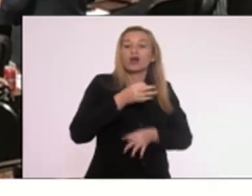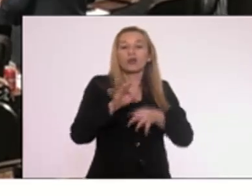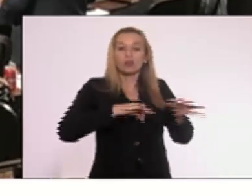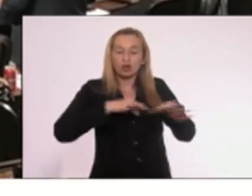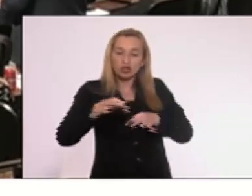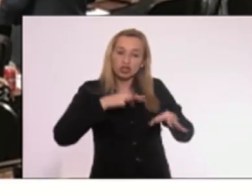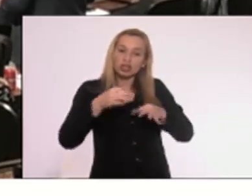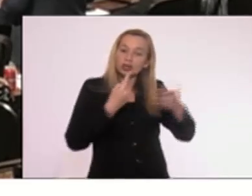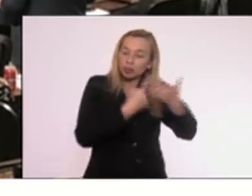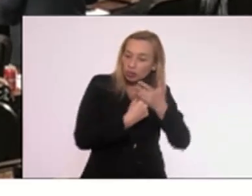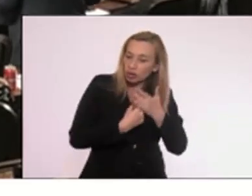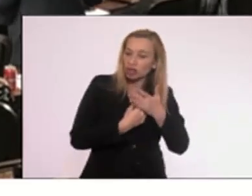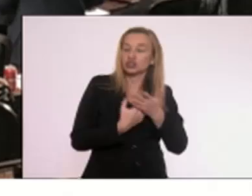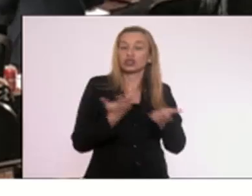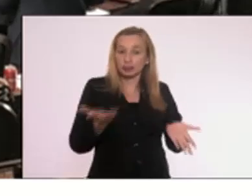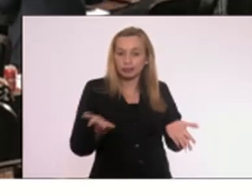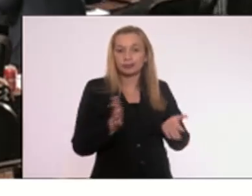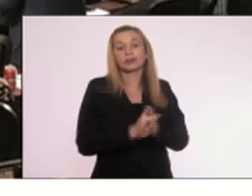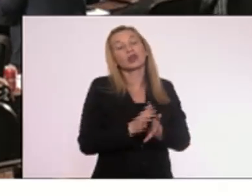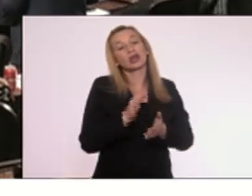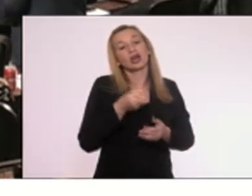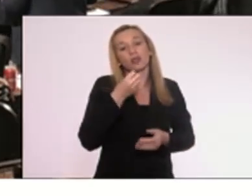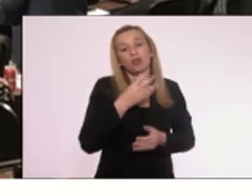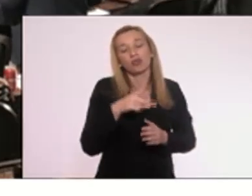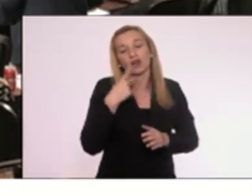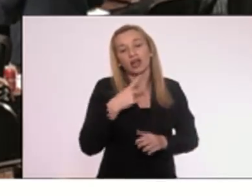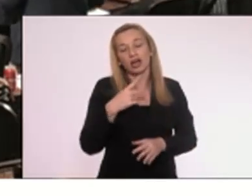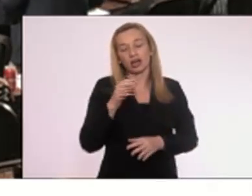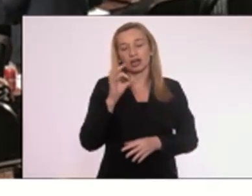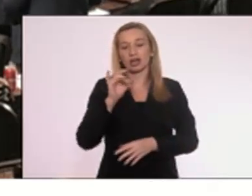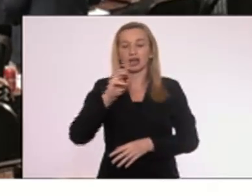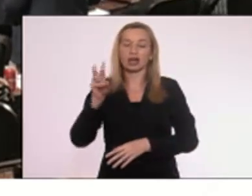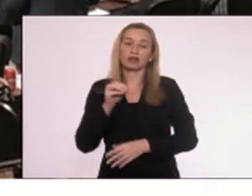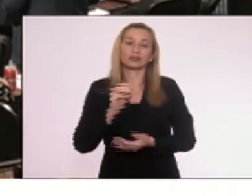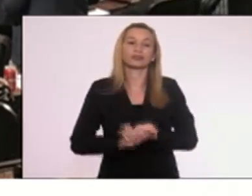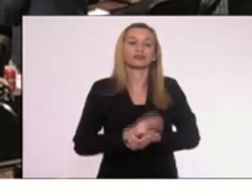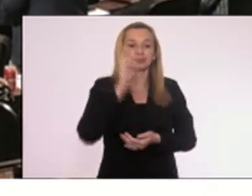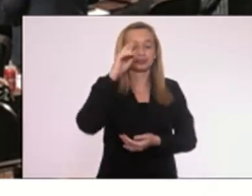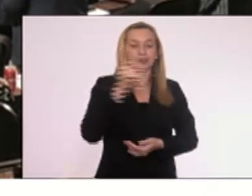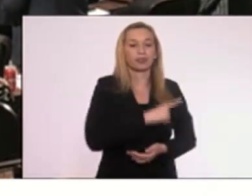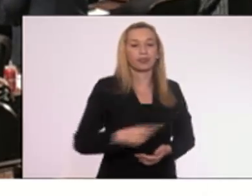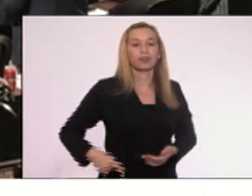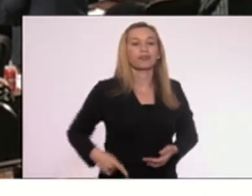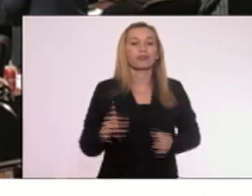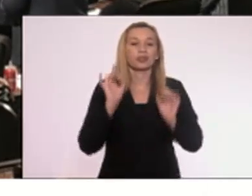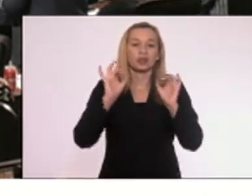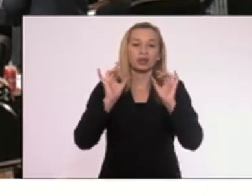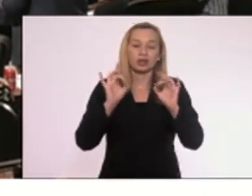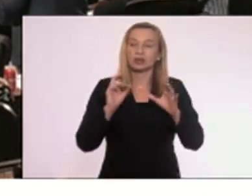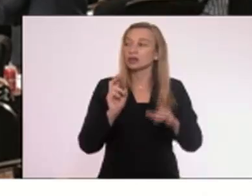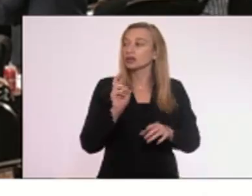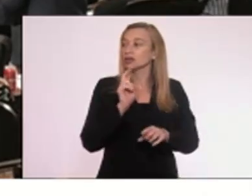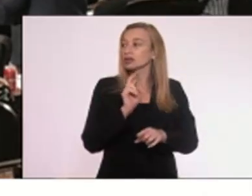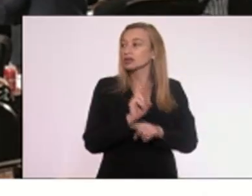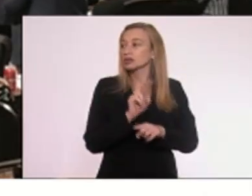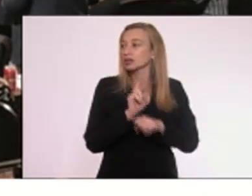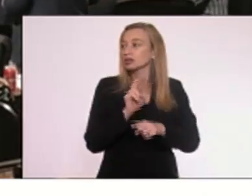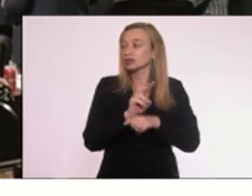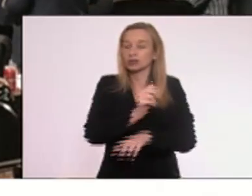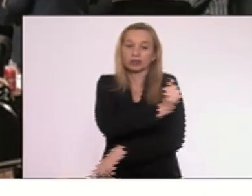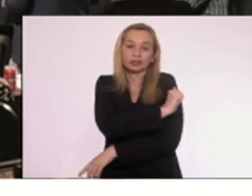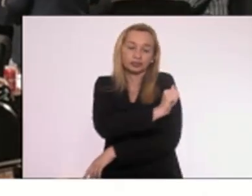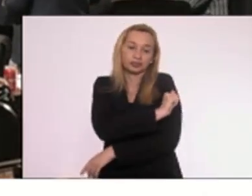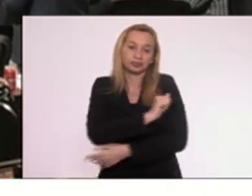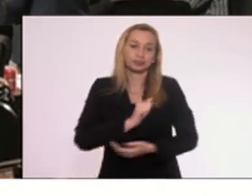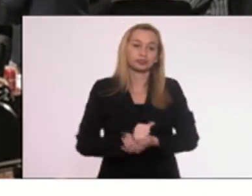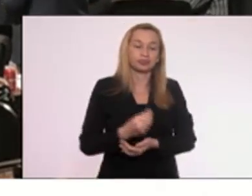e preservar as matérias. É bom deixar isso muito claro. Senhor presidente, só falar aqui, especialmente com os inspetores de alunos que estão aqui presentes,